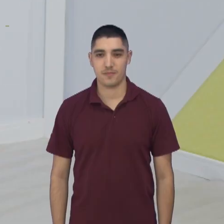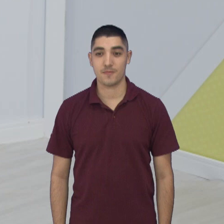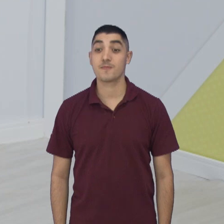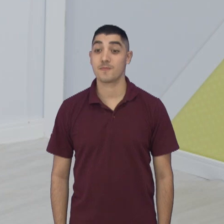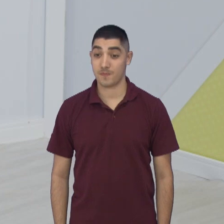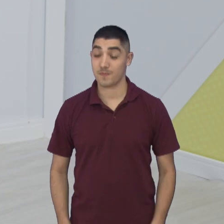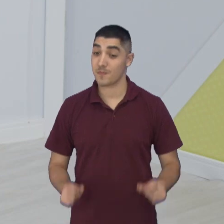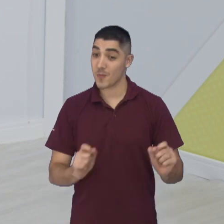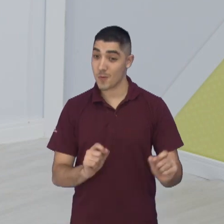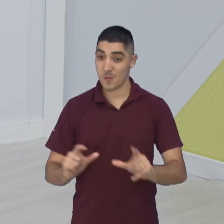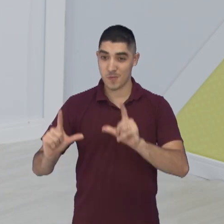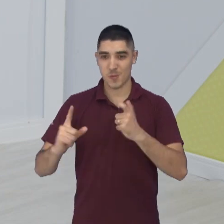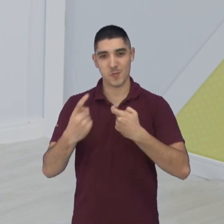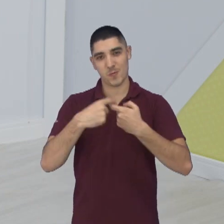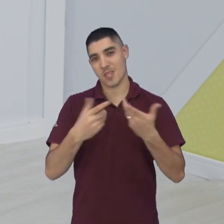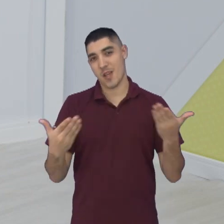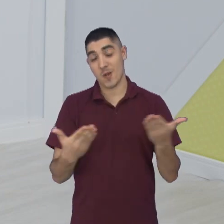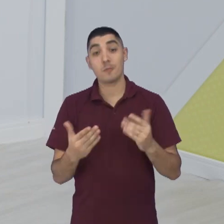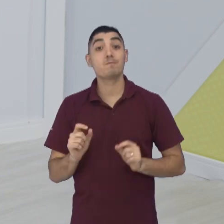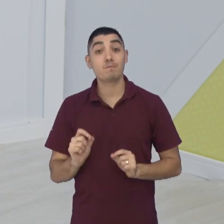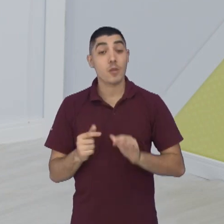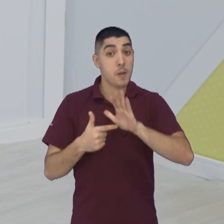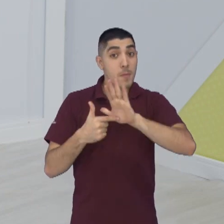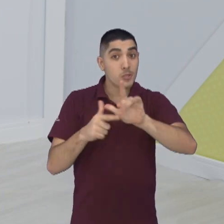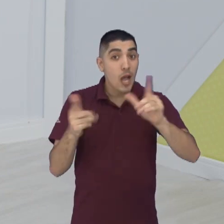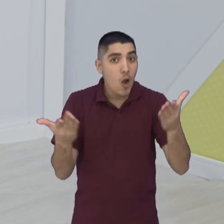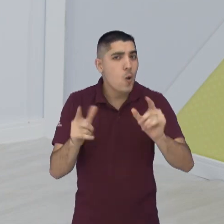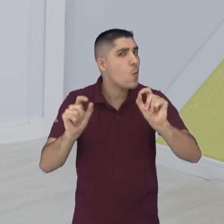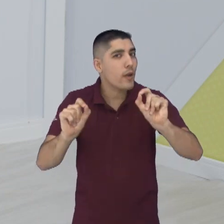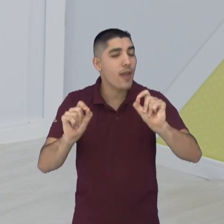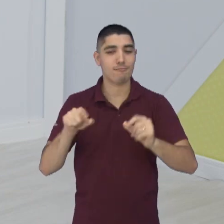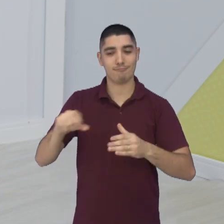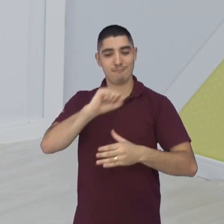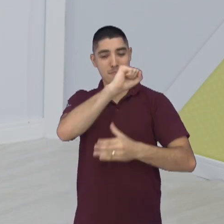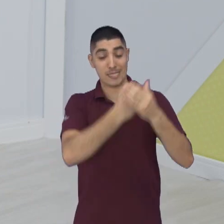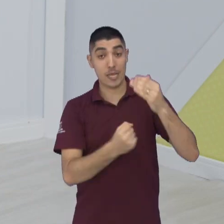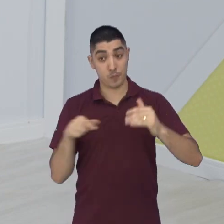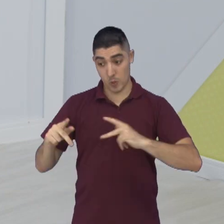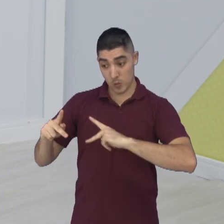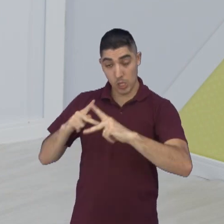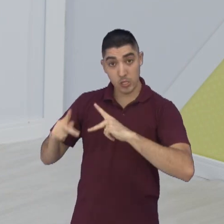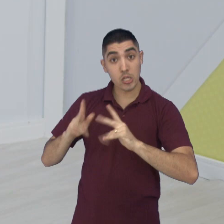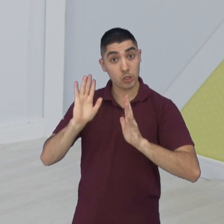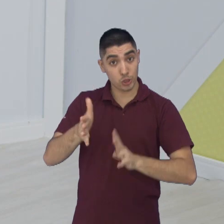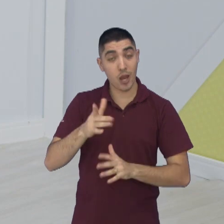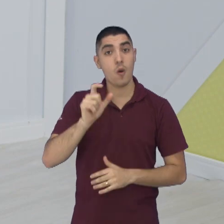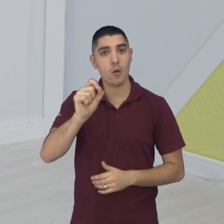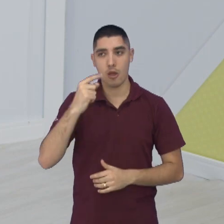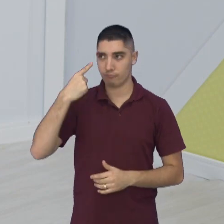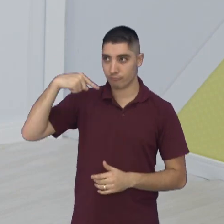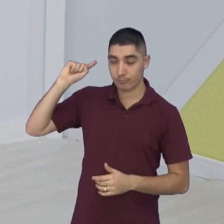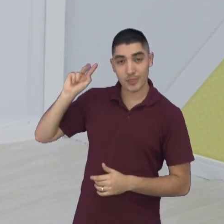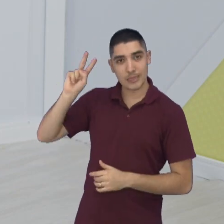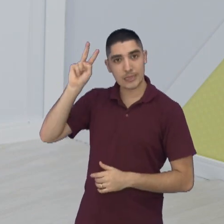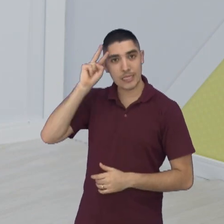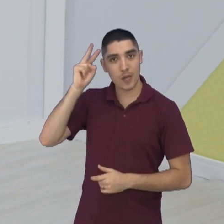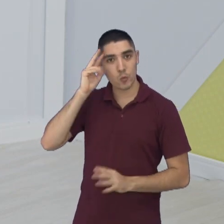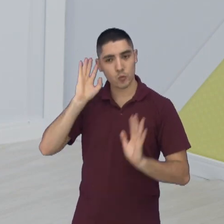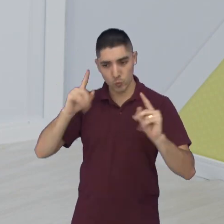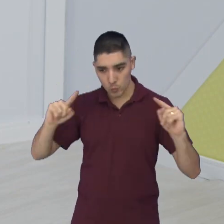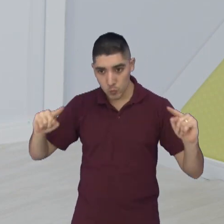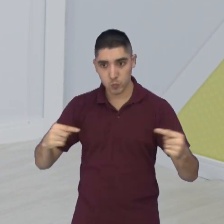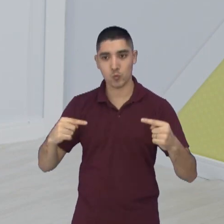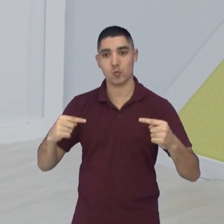Muito bem, estamos de volta com a Hora do Esporte. Agora a gente fala de basquete. O São José Basquetebol, que entrou em quadra na última segunda-feira